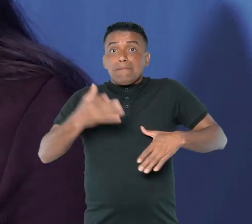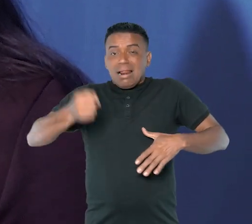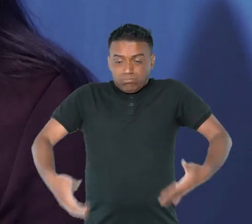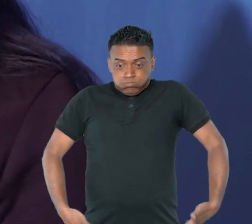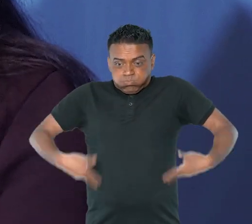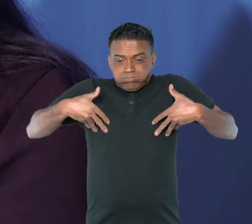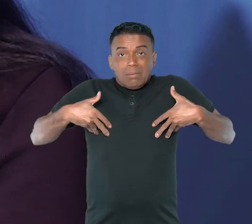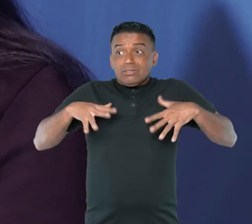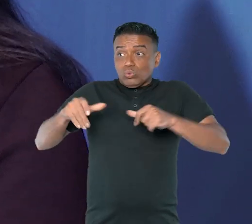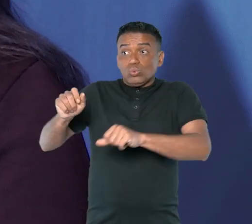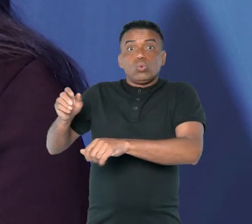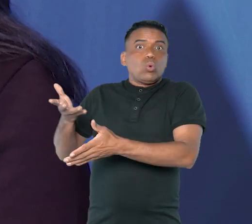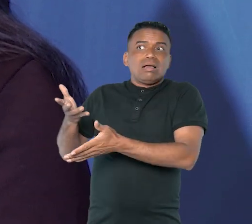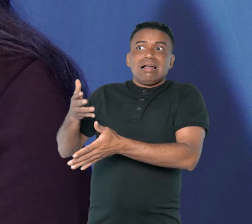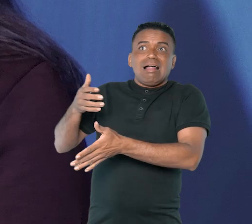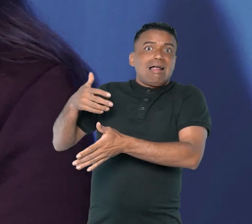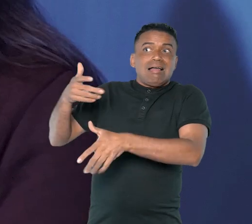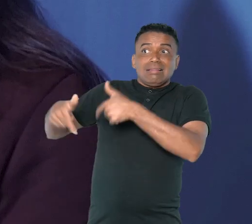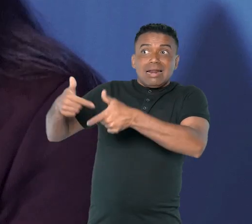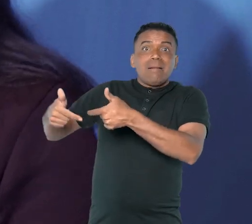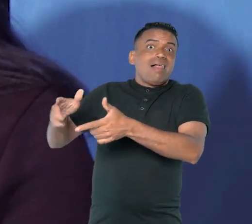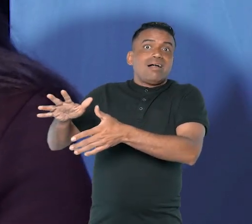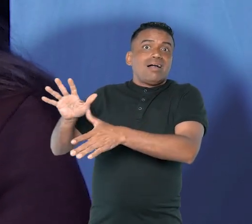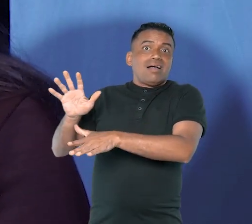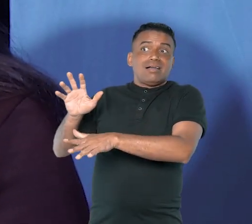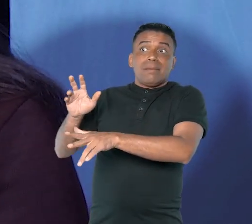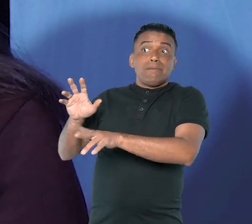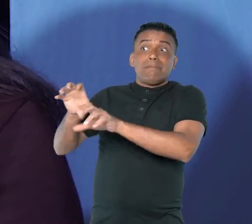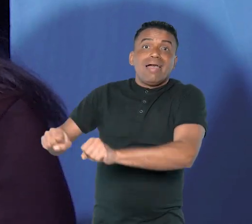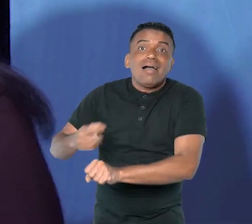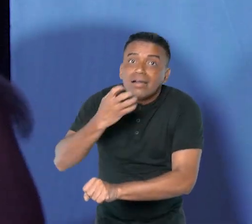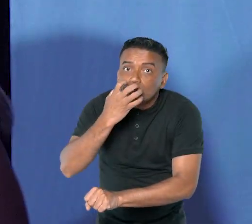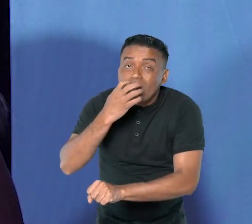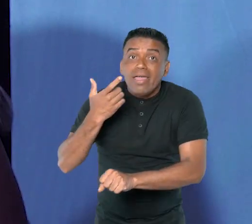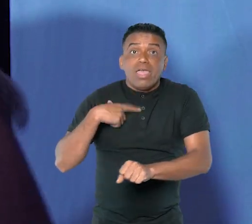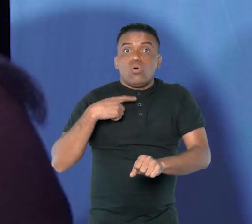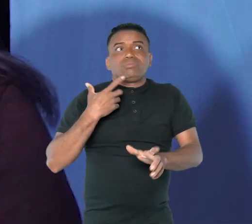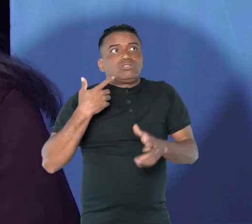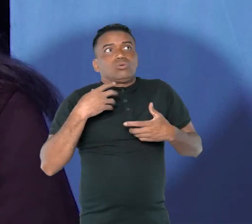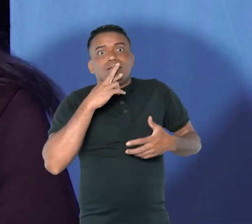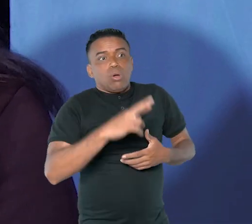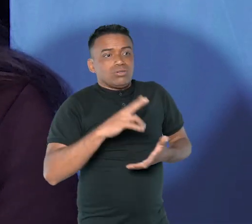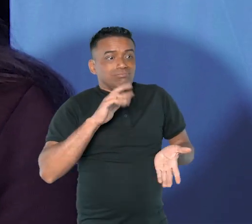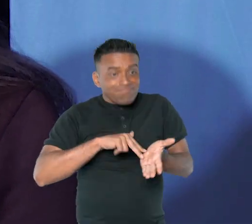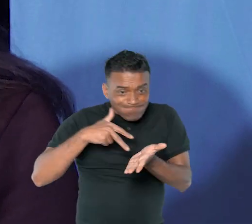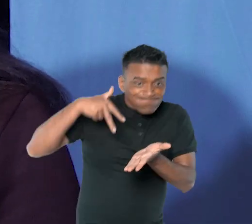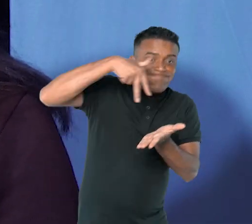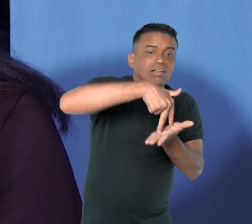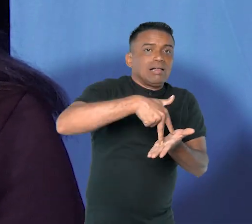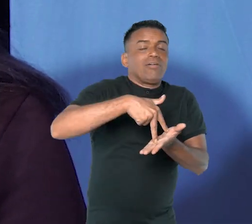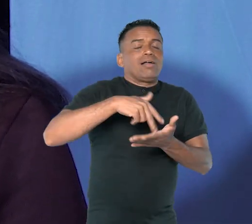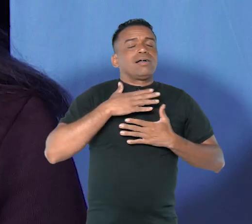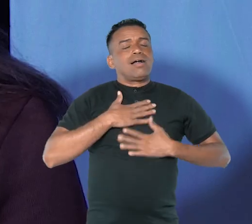mas todos estão ocupados em segurar os cães, então preciso encontrar alguma forma de sair dali. Aos